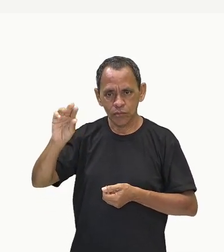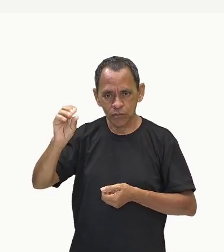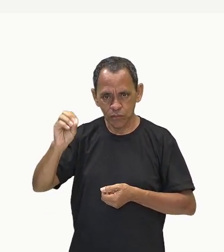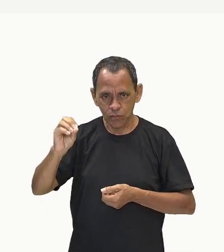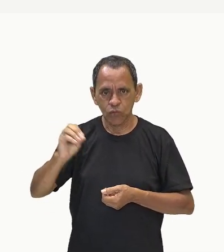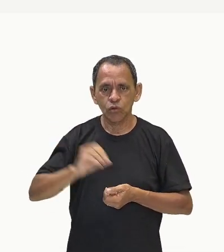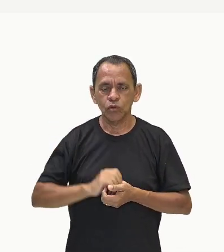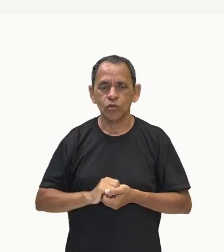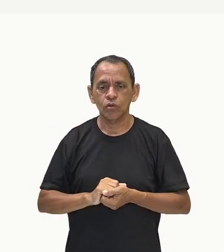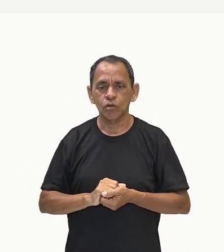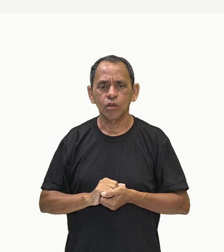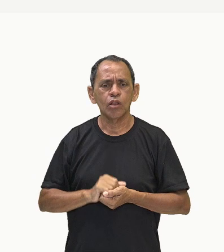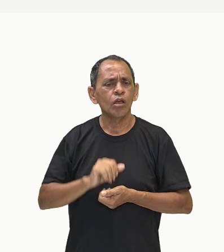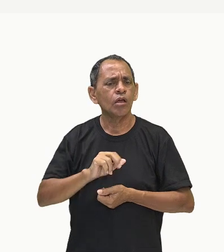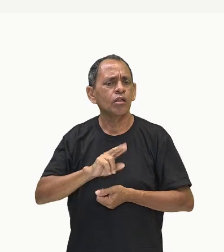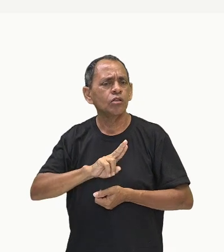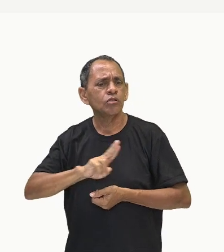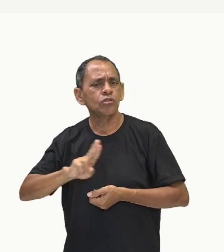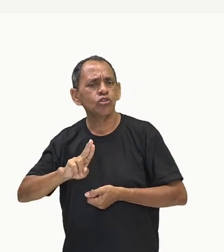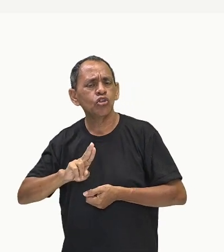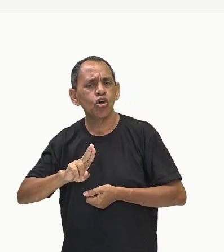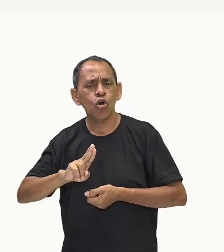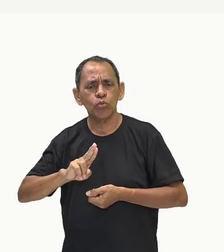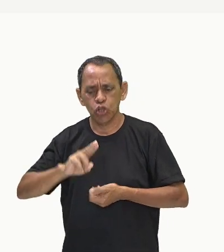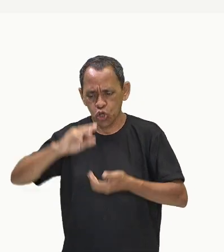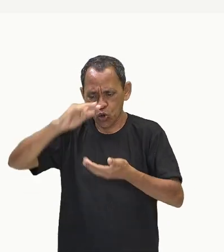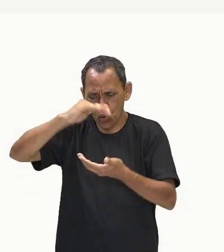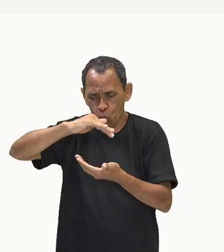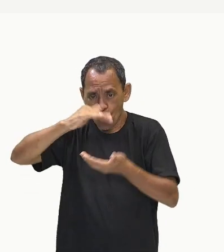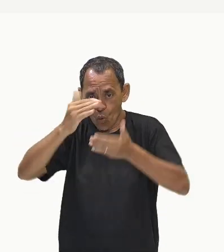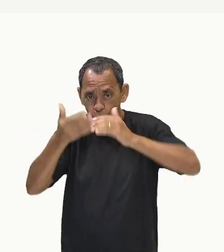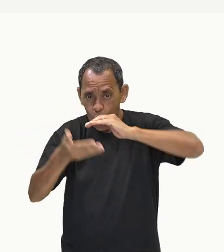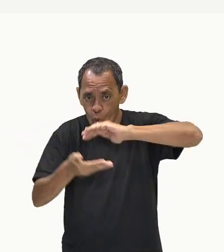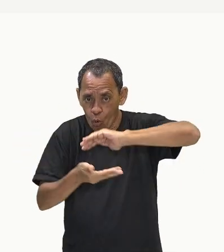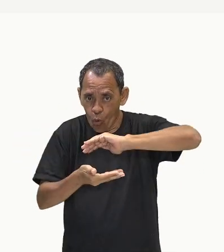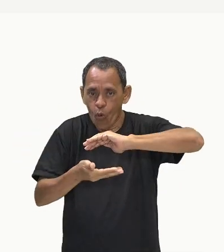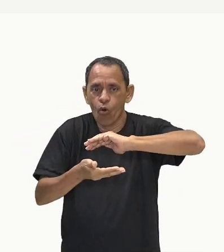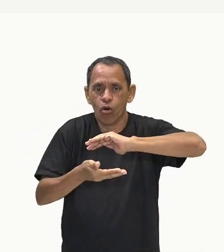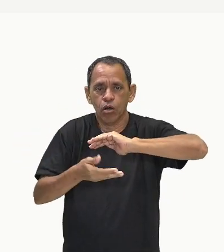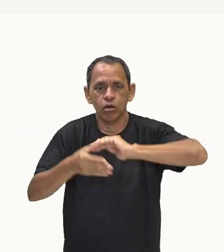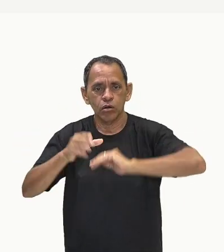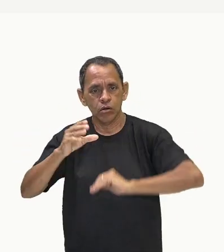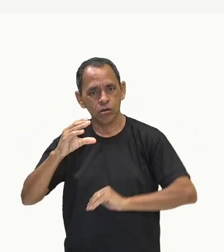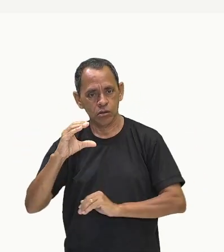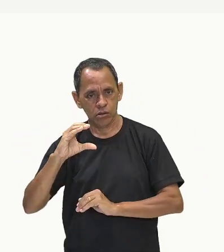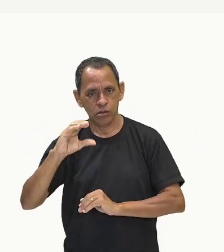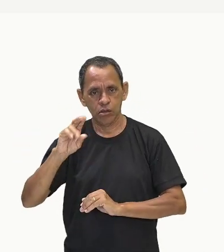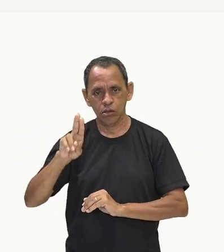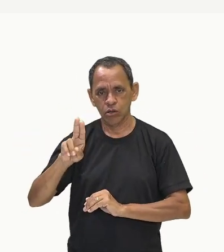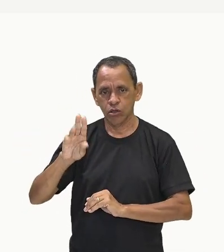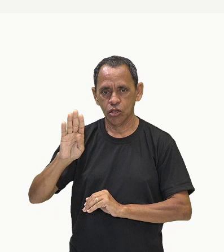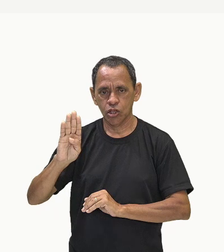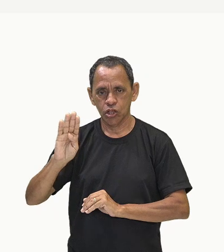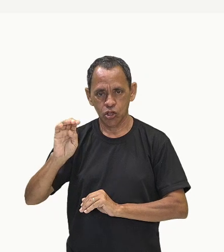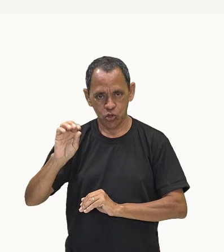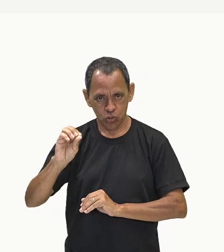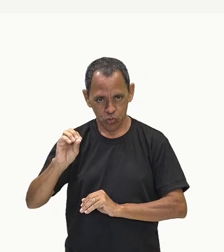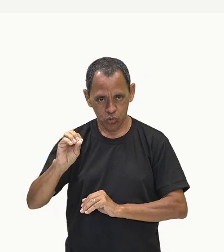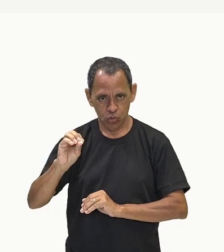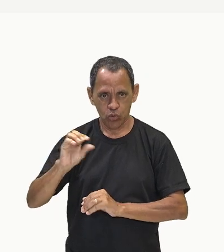comum chamá-lo de cubo ou cubo regular. Então, quais são suas